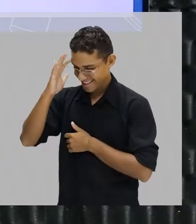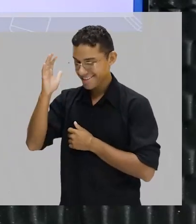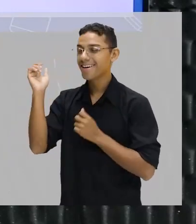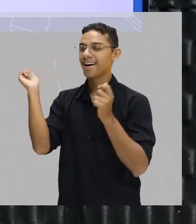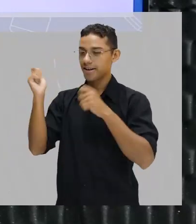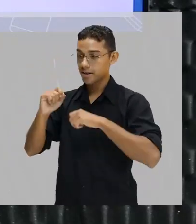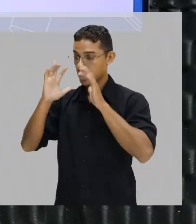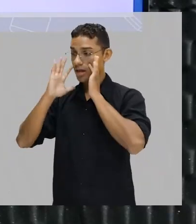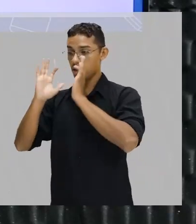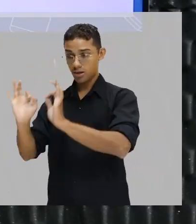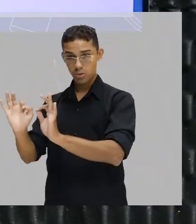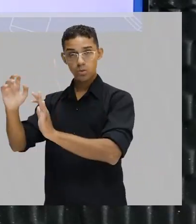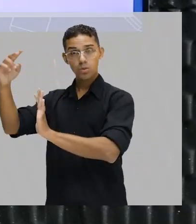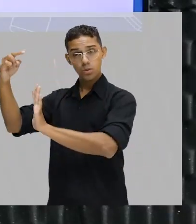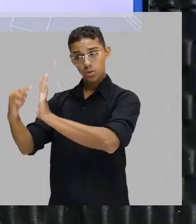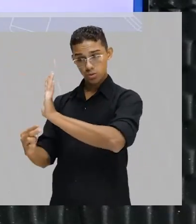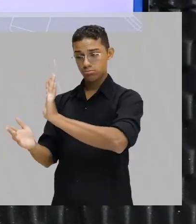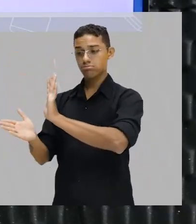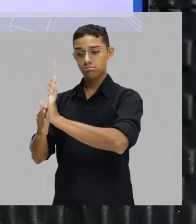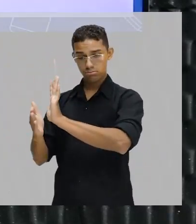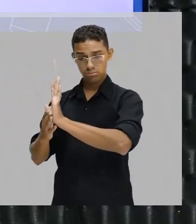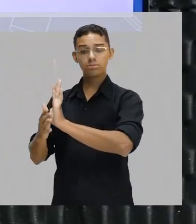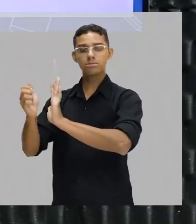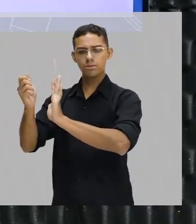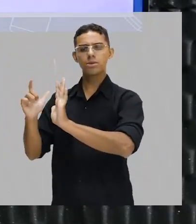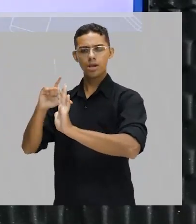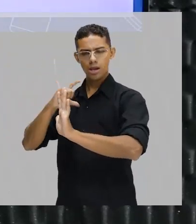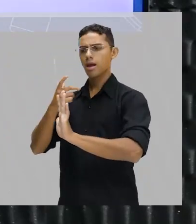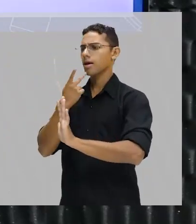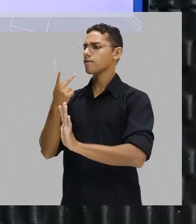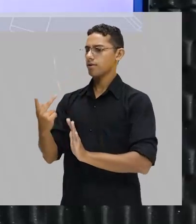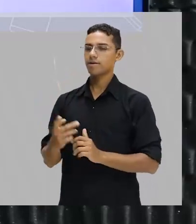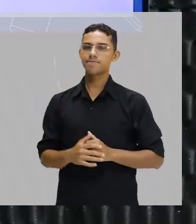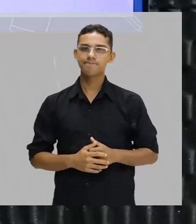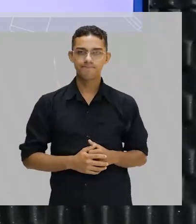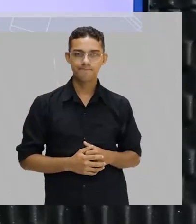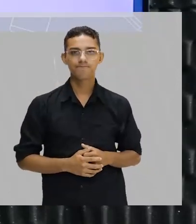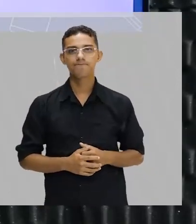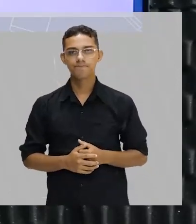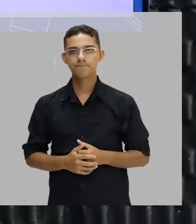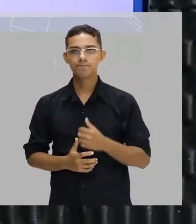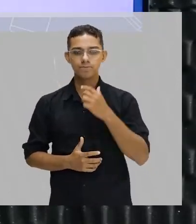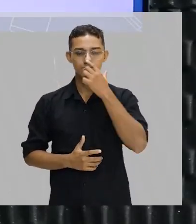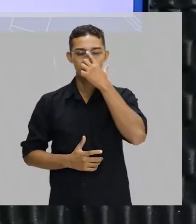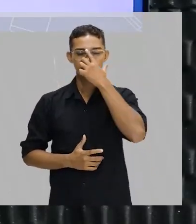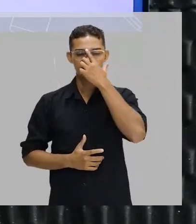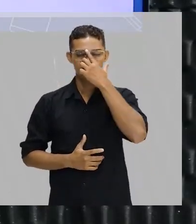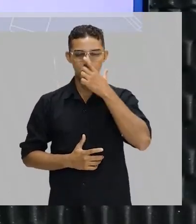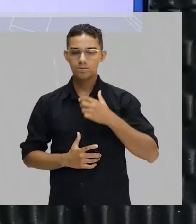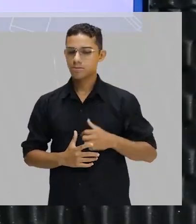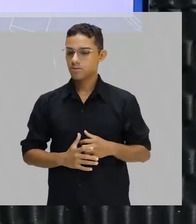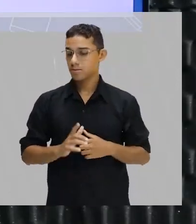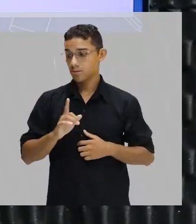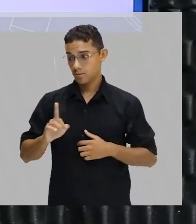atenção do leitor, para dar mais ênfase àquilo que nós queremos falar. Então, vamos lá. A ambiguidade ocorre por conta do